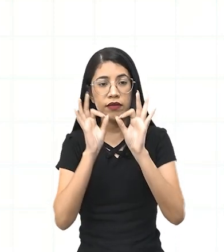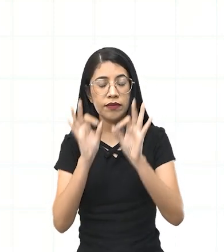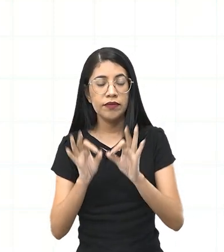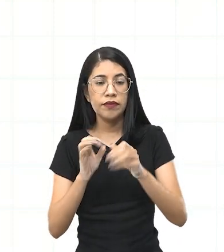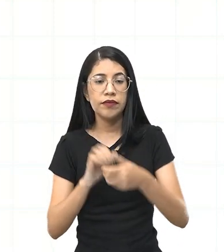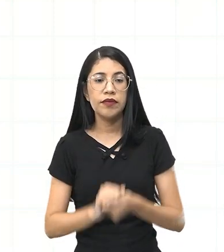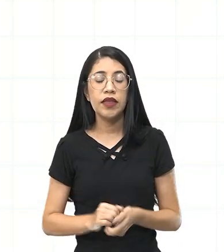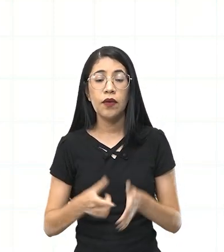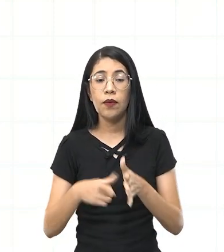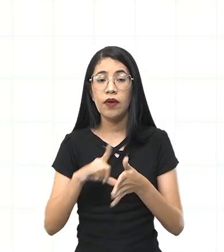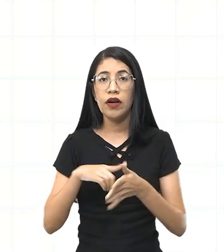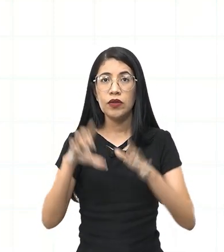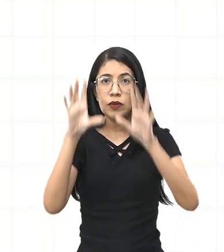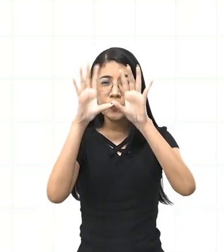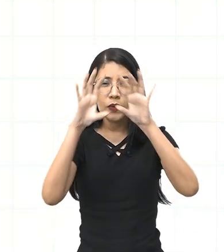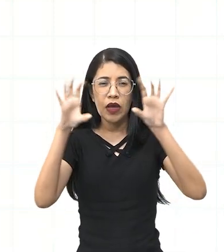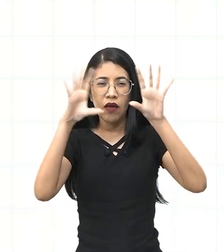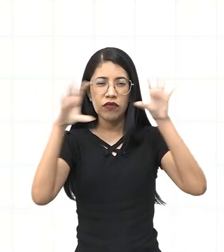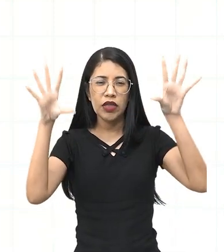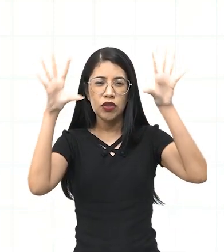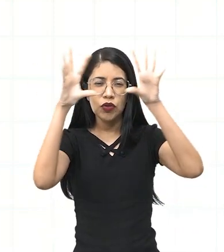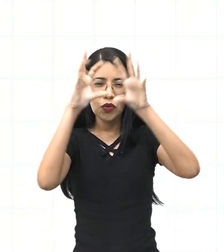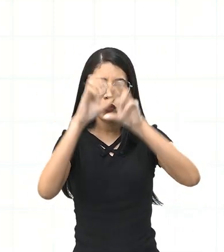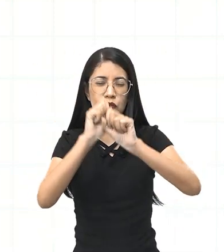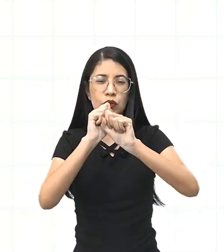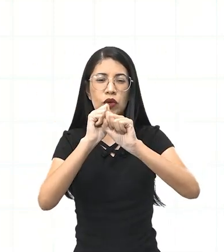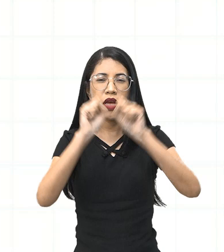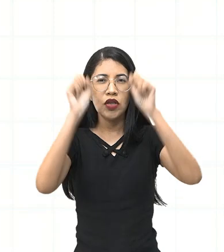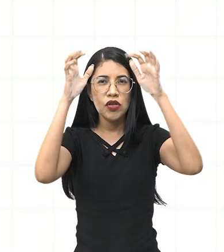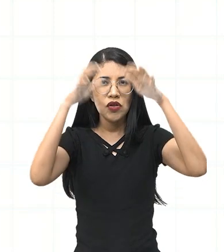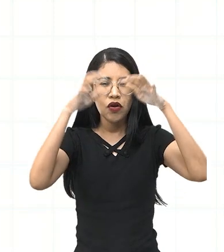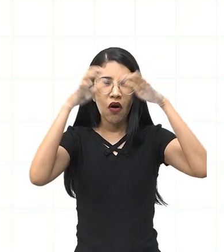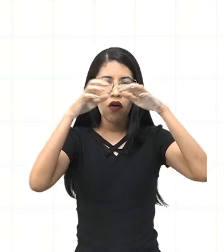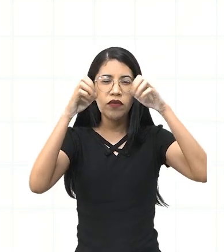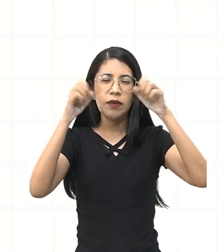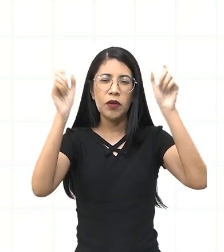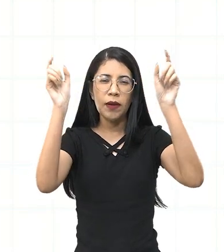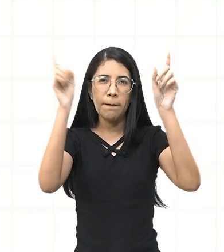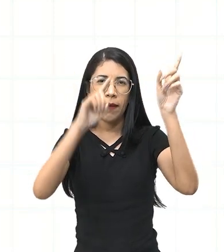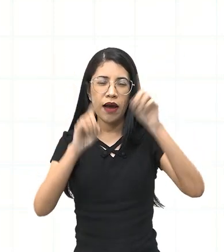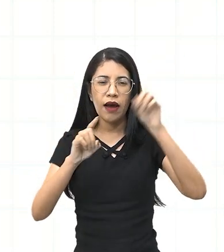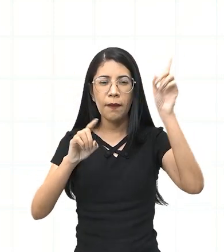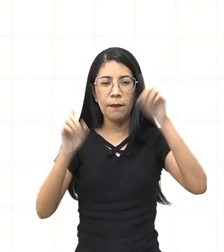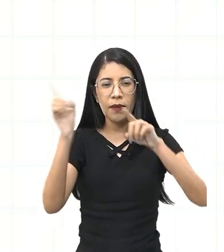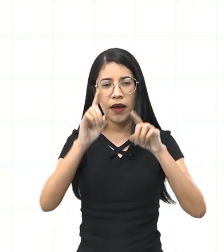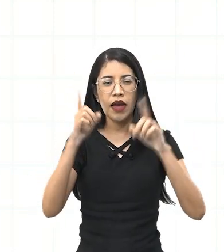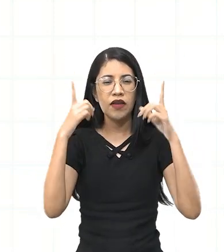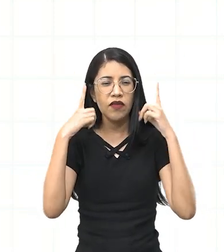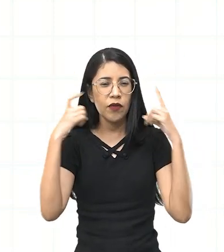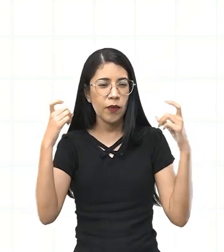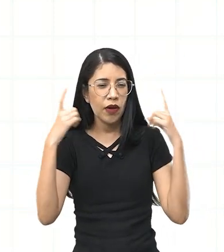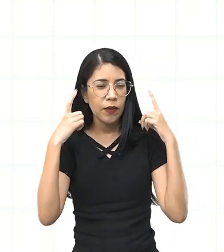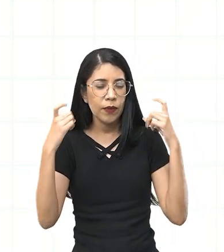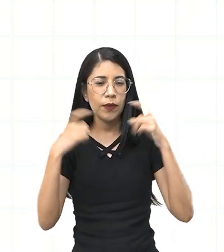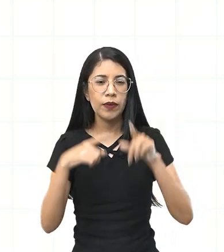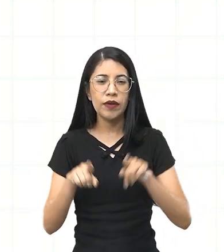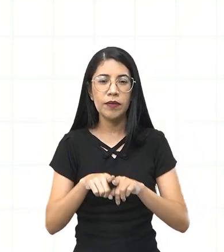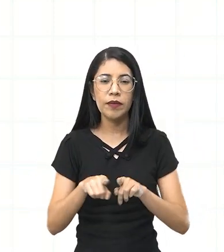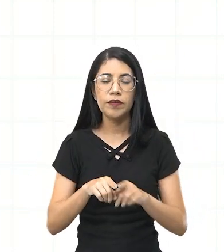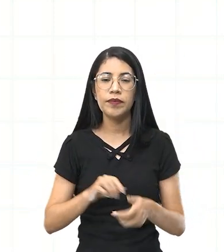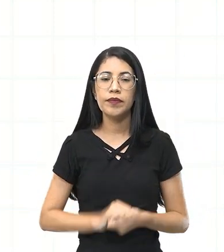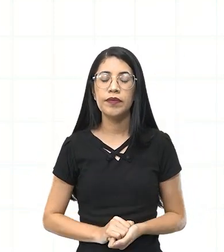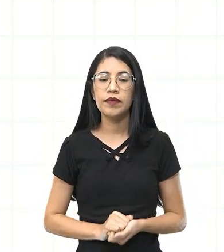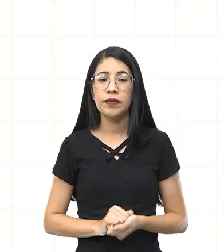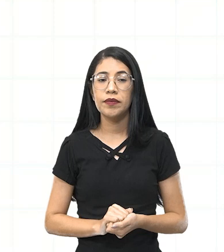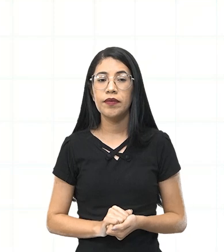Primeiro o céu fica bem escuro e começa a chover. Aí vem um clarão bem forte, seguido de um barulho enorme, tá? Isso